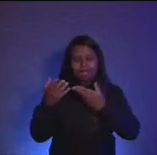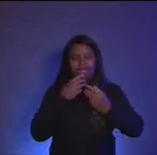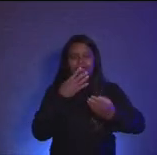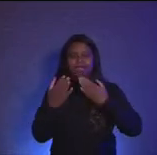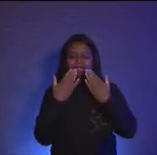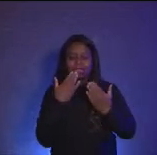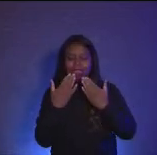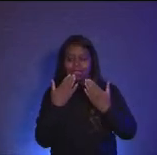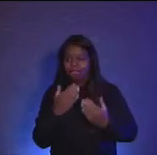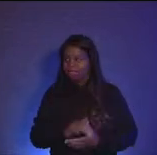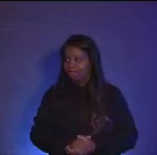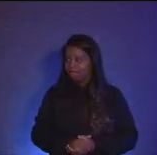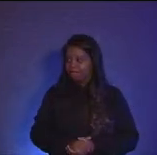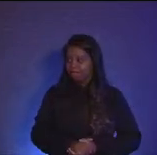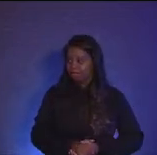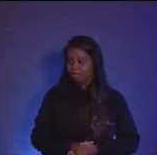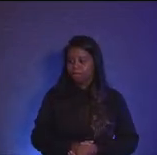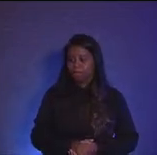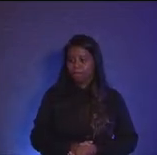trabalho.